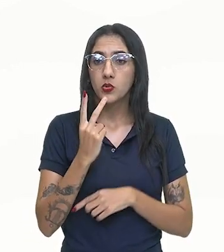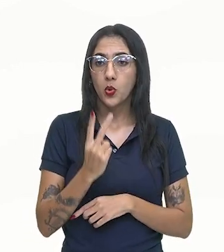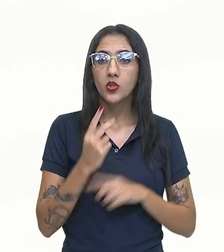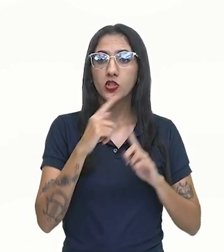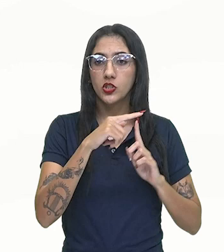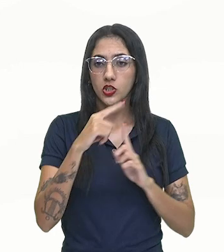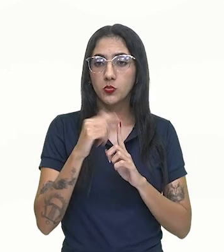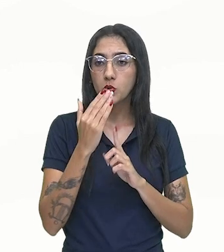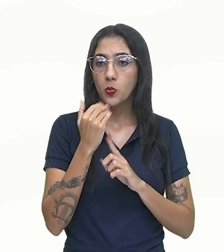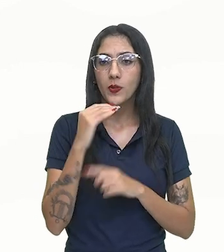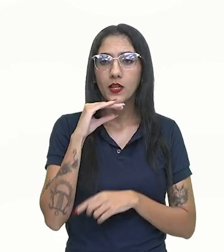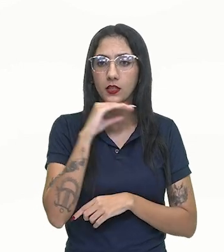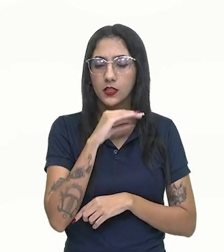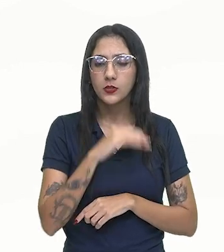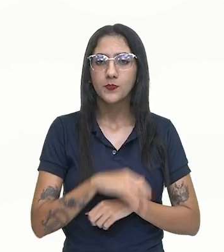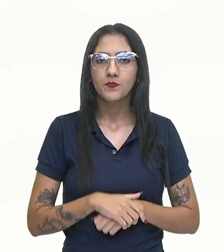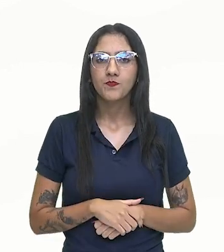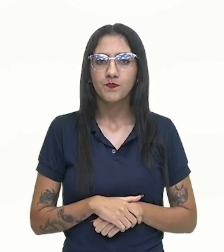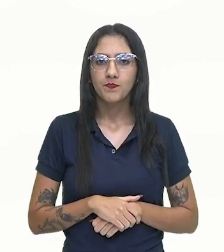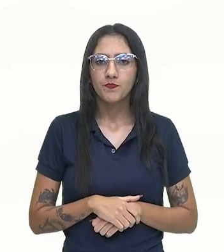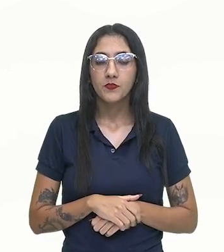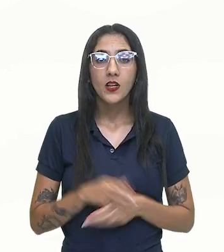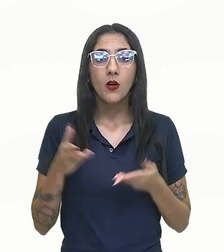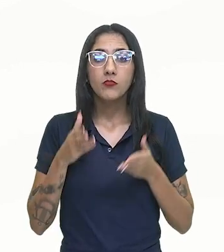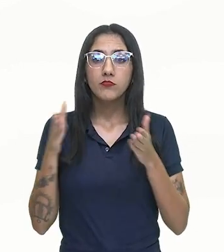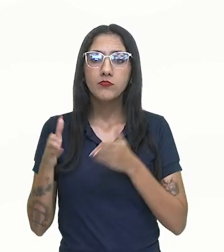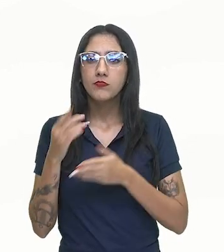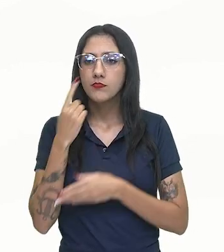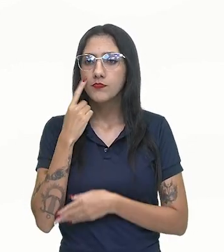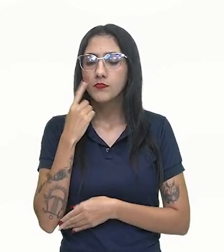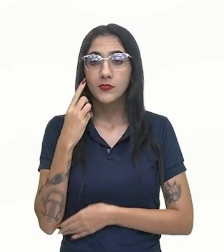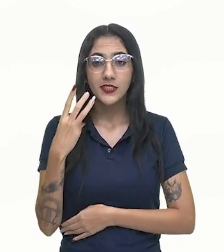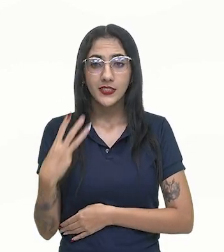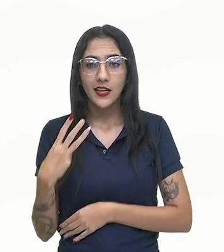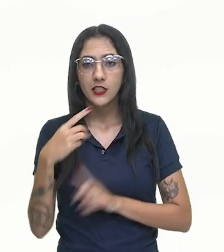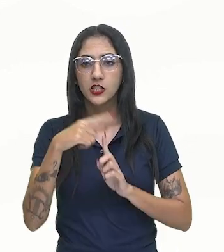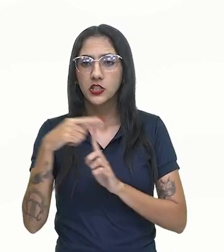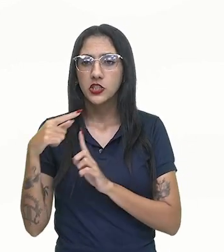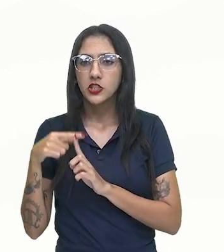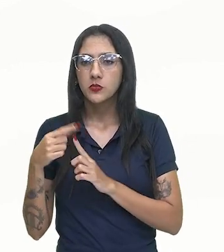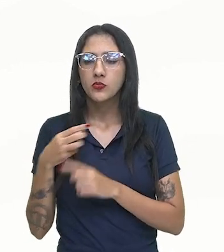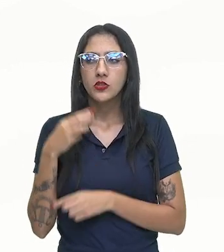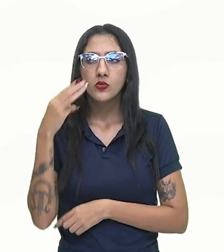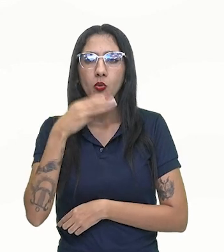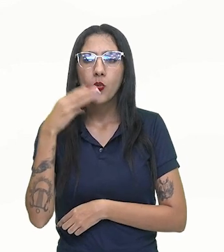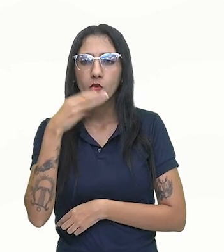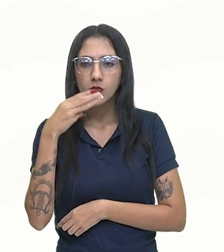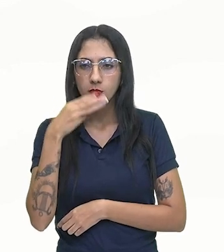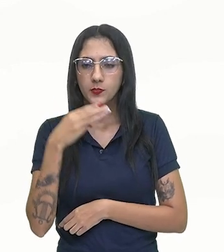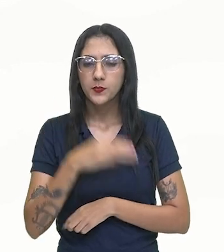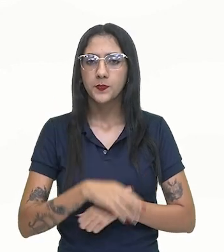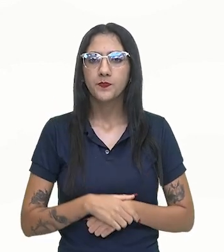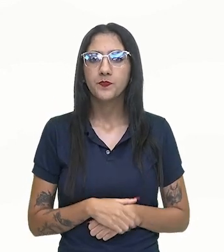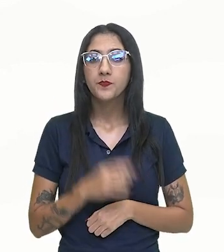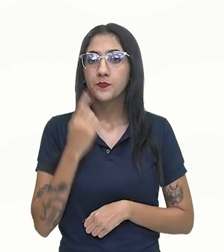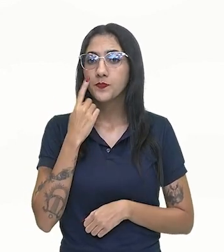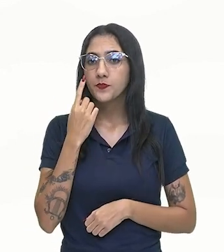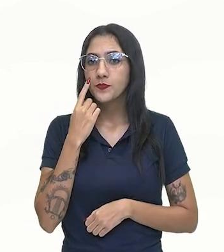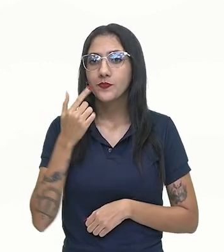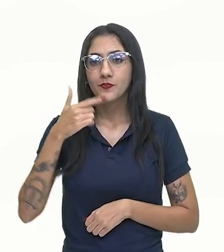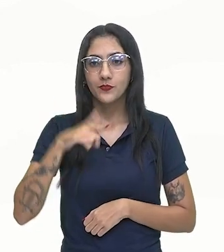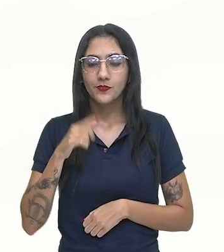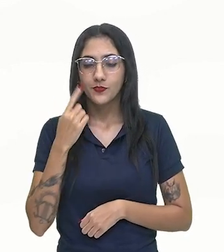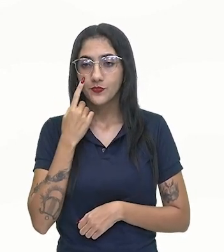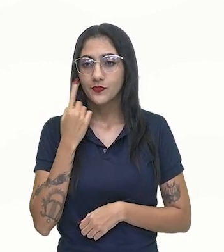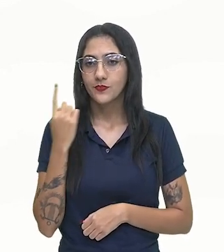pratos quentes. E 3 tipos de sobremesa. Então aqui, para cada prato quente, vai ter sobremesa